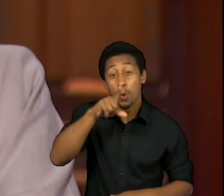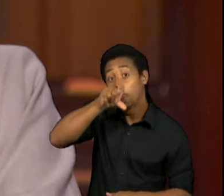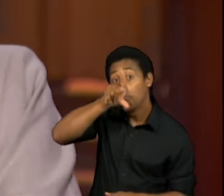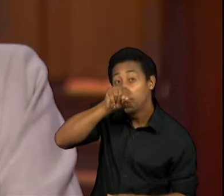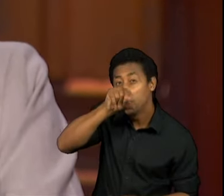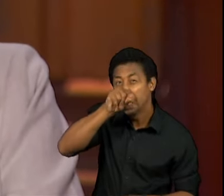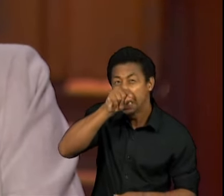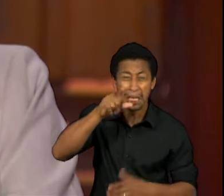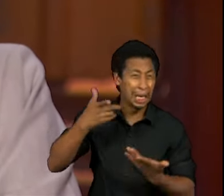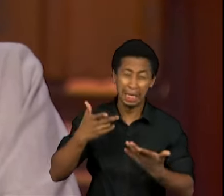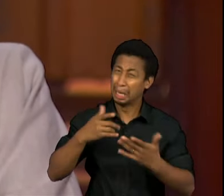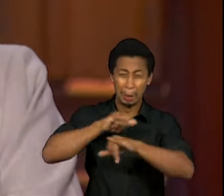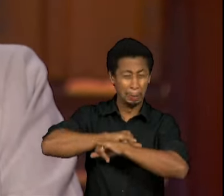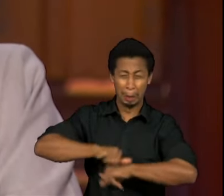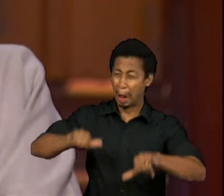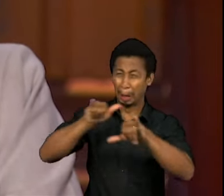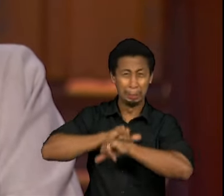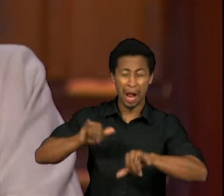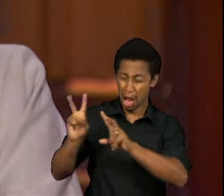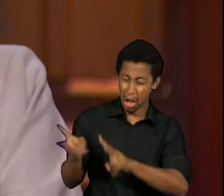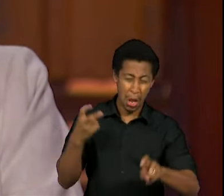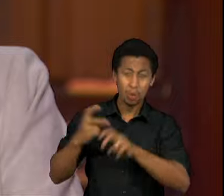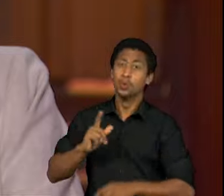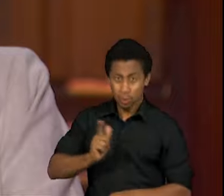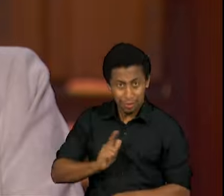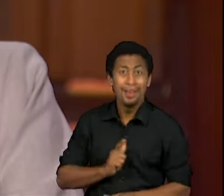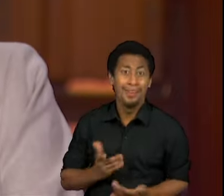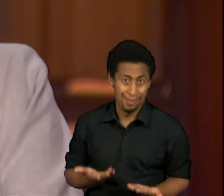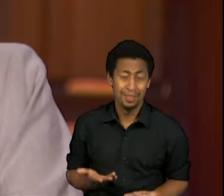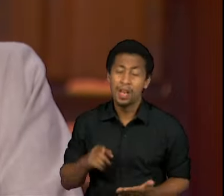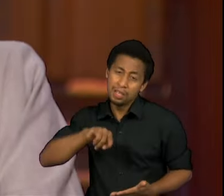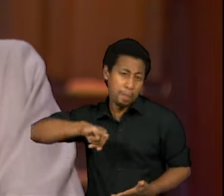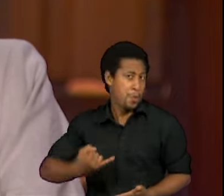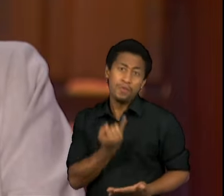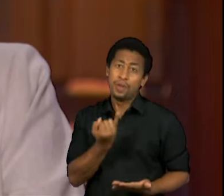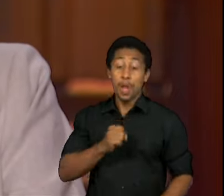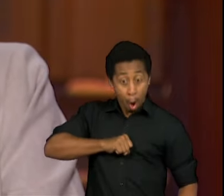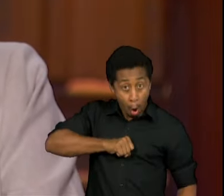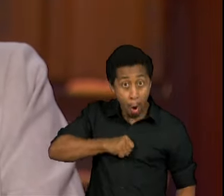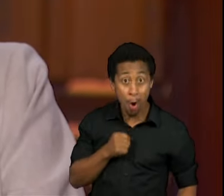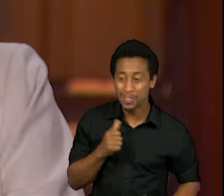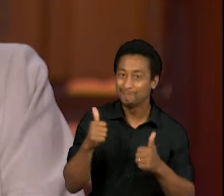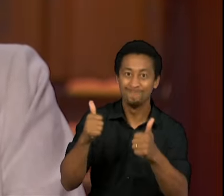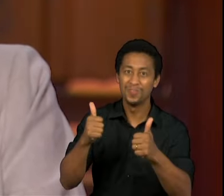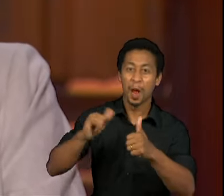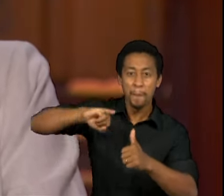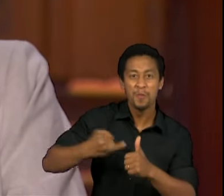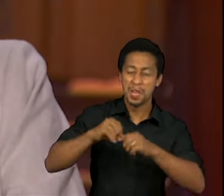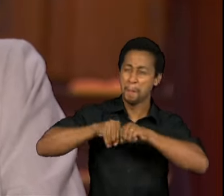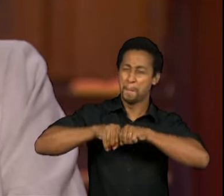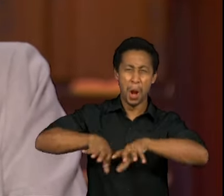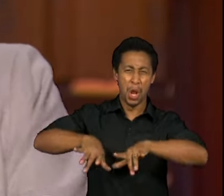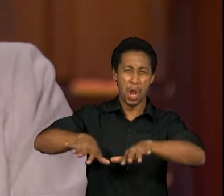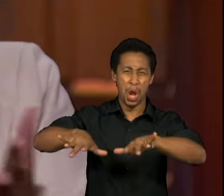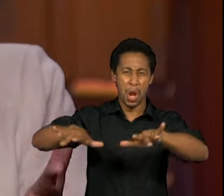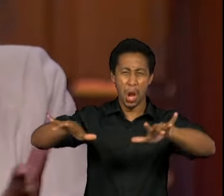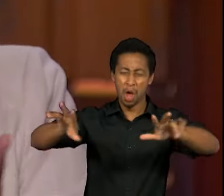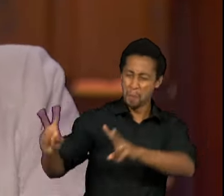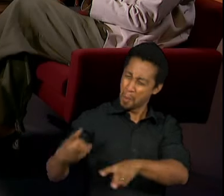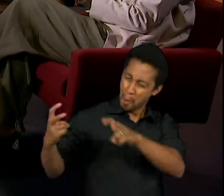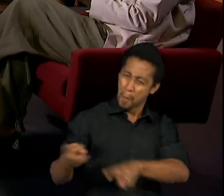dinheiro em cima dele então a uma exploração econômica dessas plataformas blog you a uma exploração econômica da misoginia